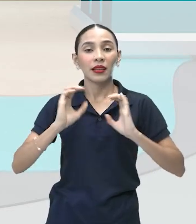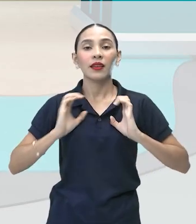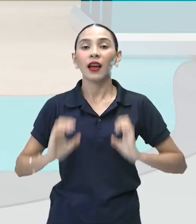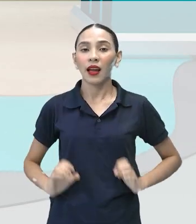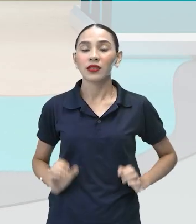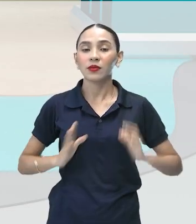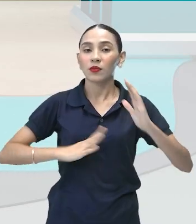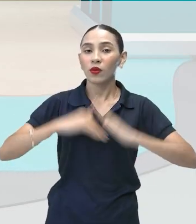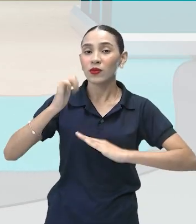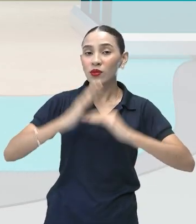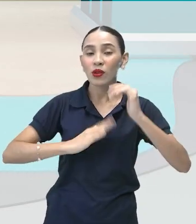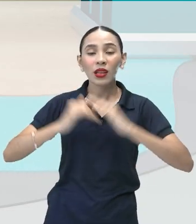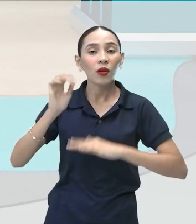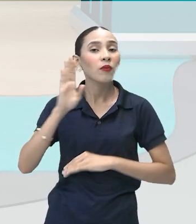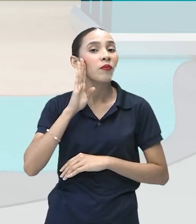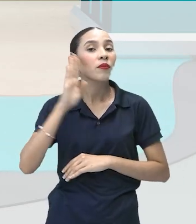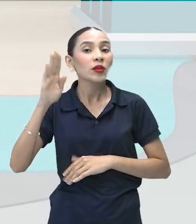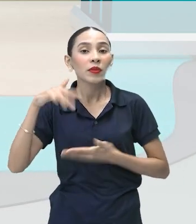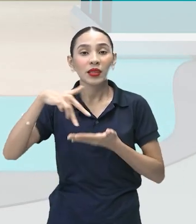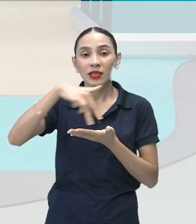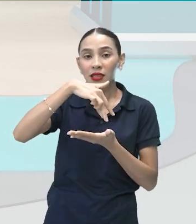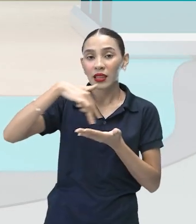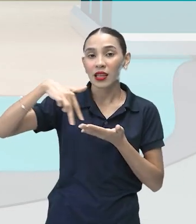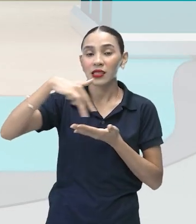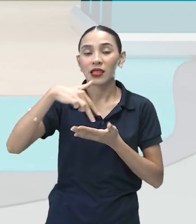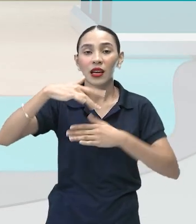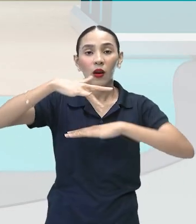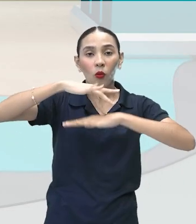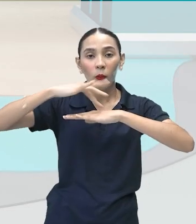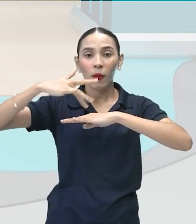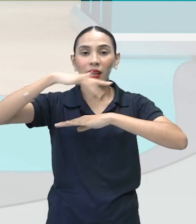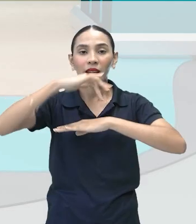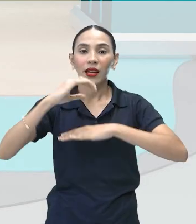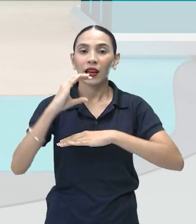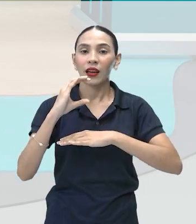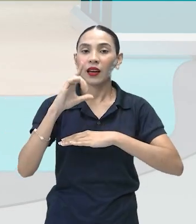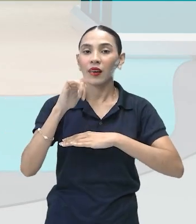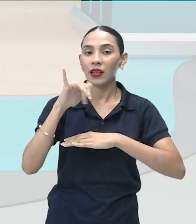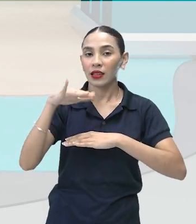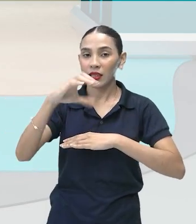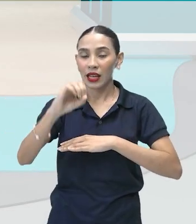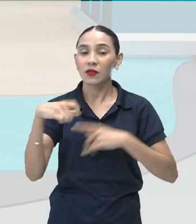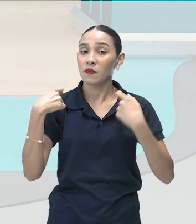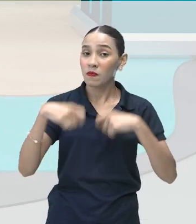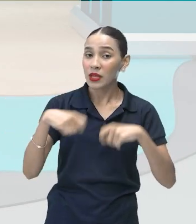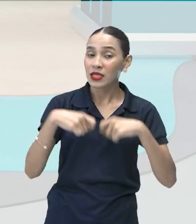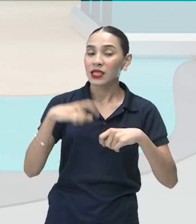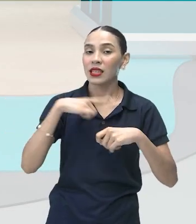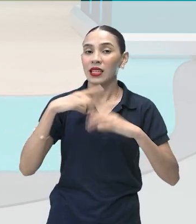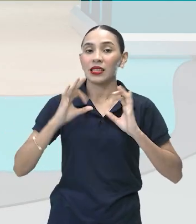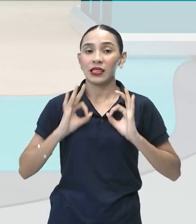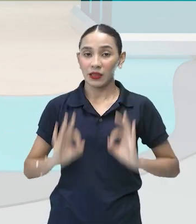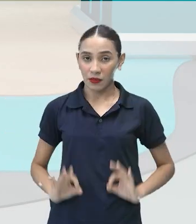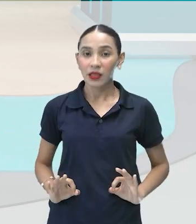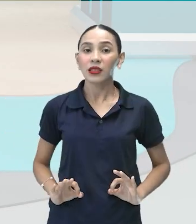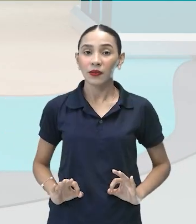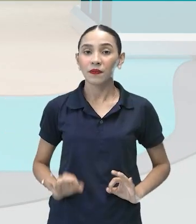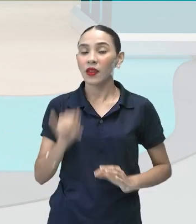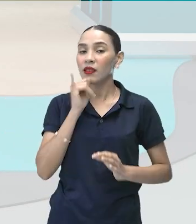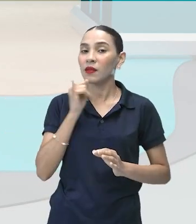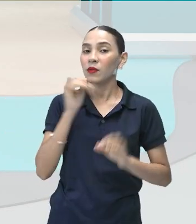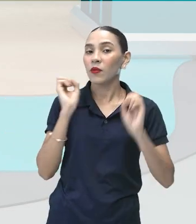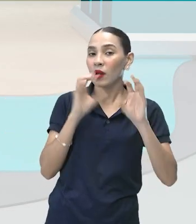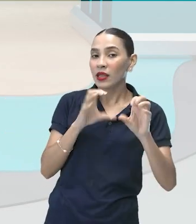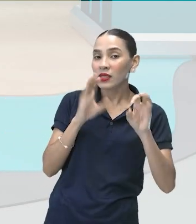disciplina. Principalmente para dançar o balé clássico, você tem que ter disciplina para ensaio,